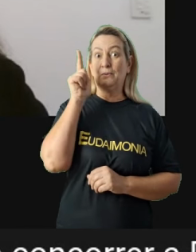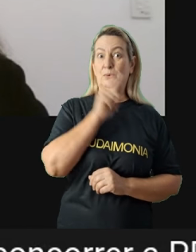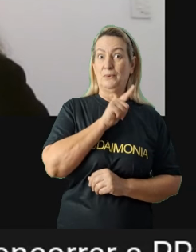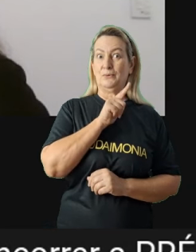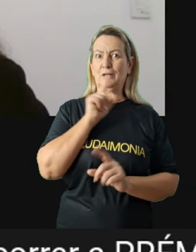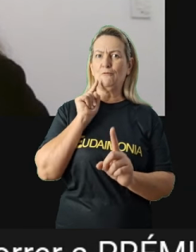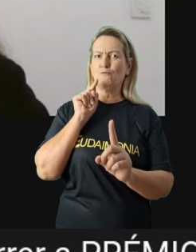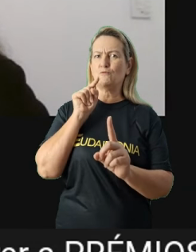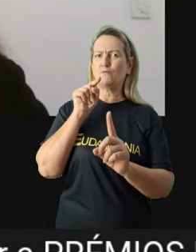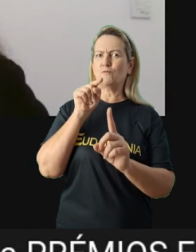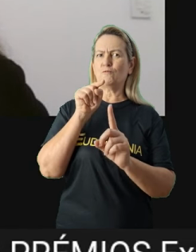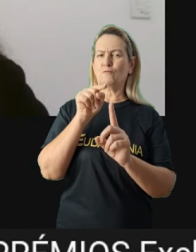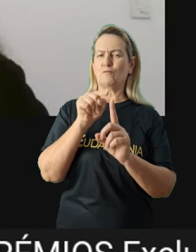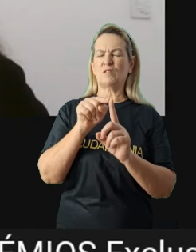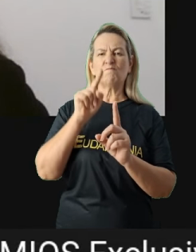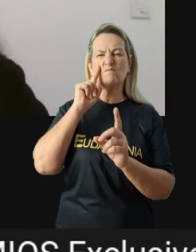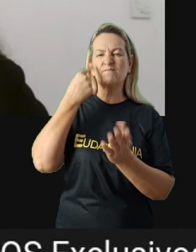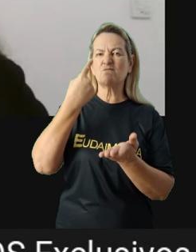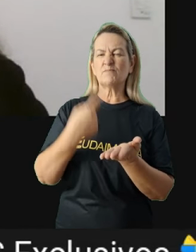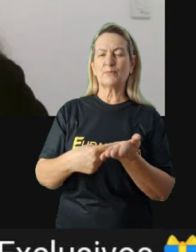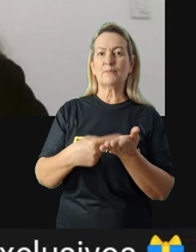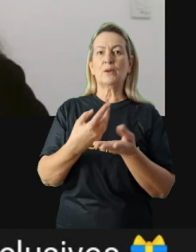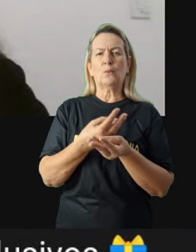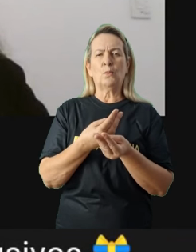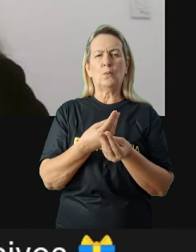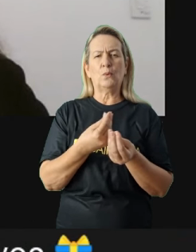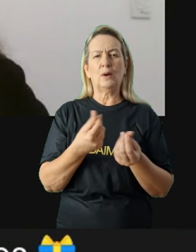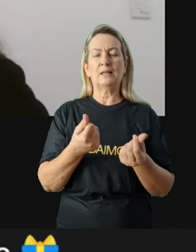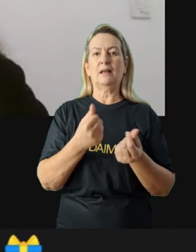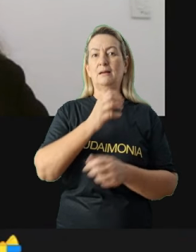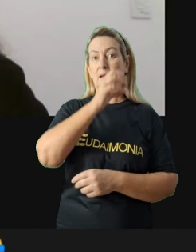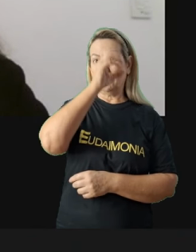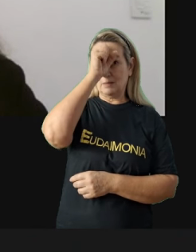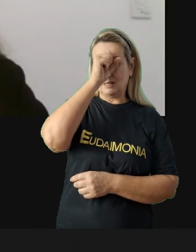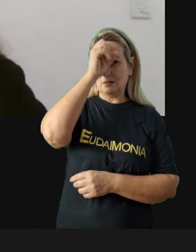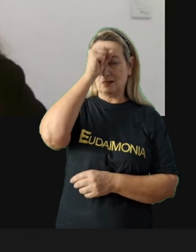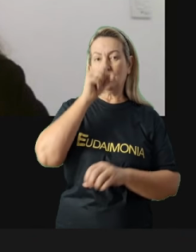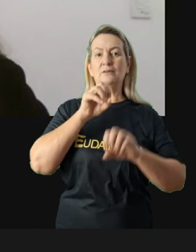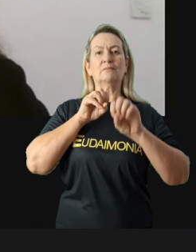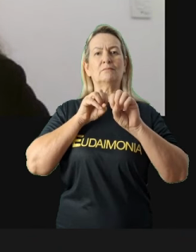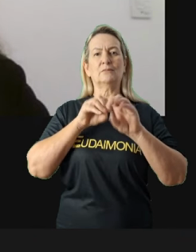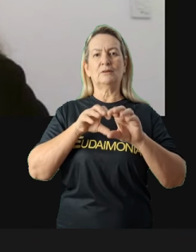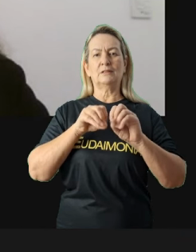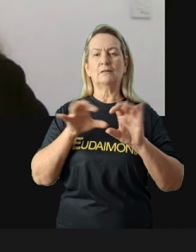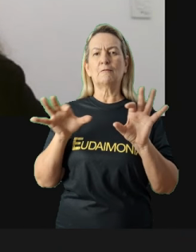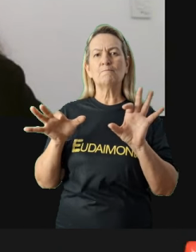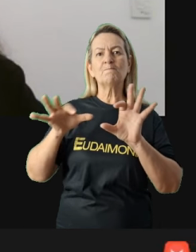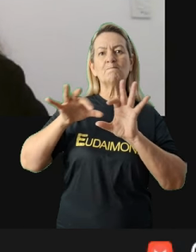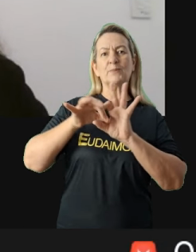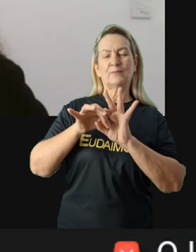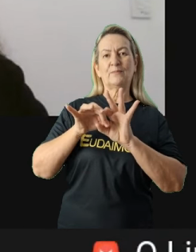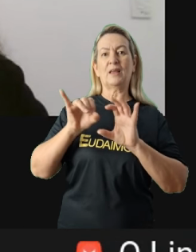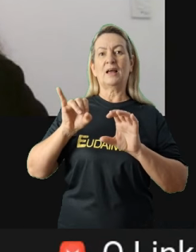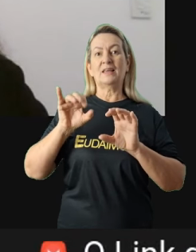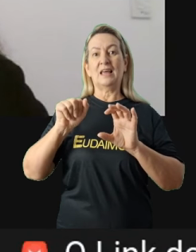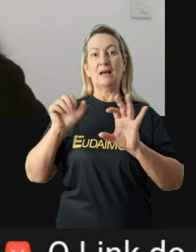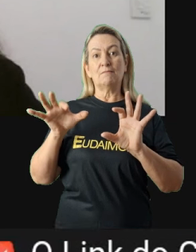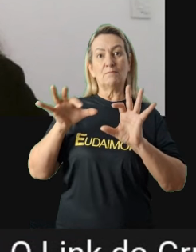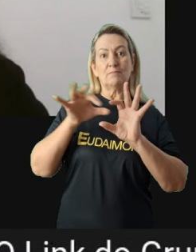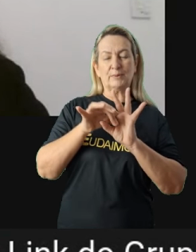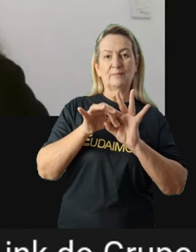vocês ajudem a gente conseguir chegar a algum lugar de maneira efetiva, com qualidade, com aprendizado, com ensino, de maneira